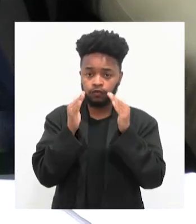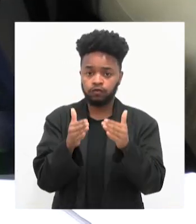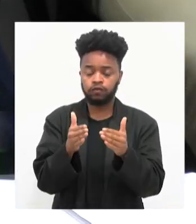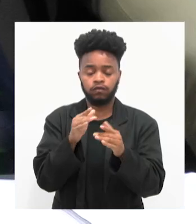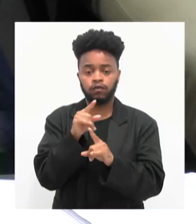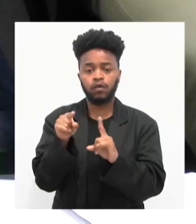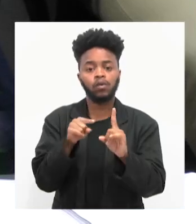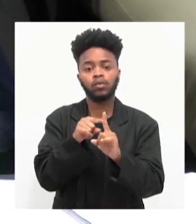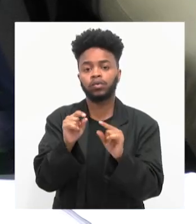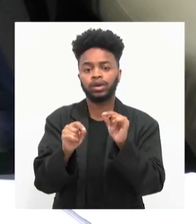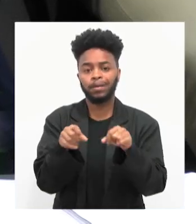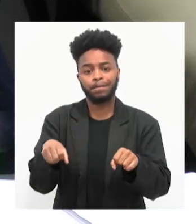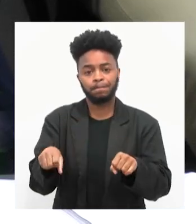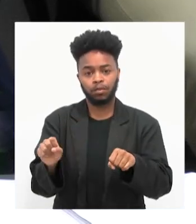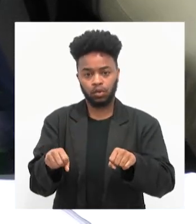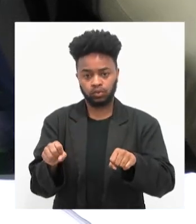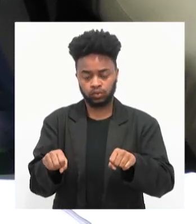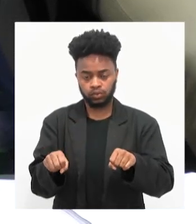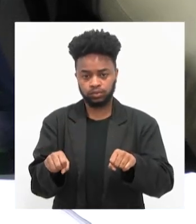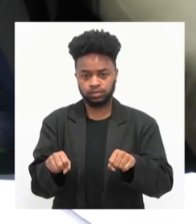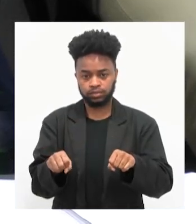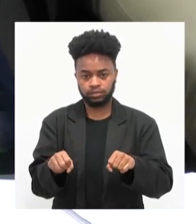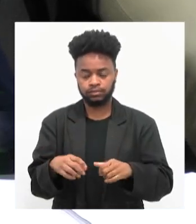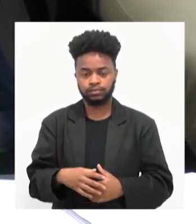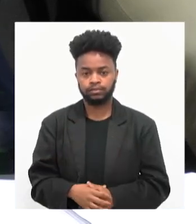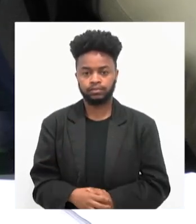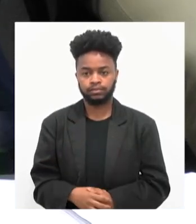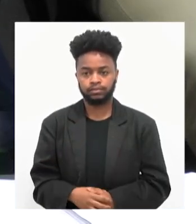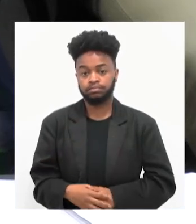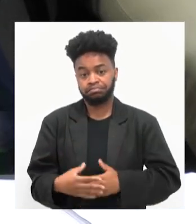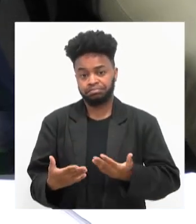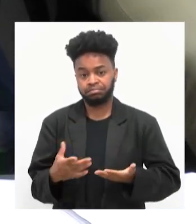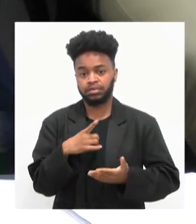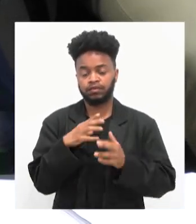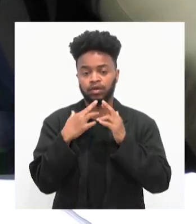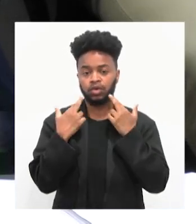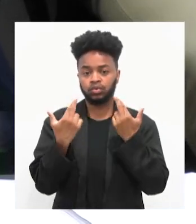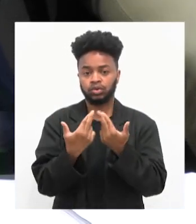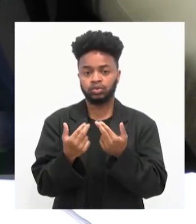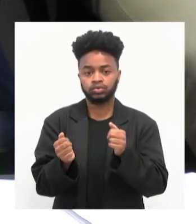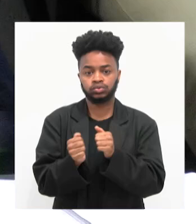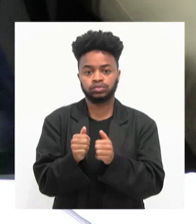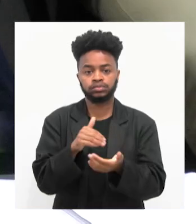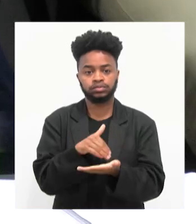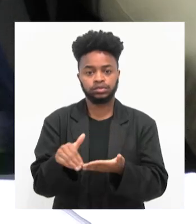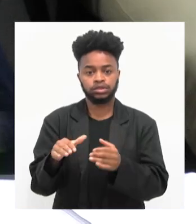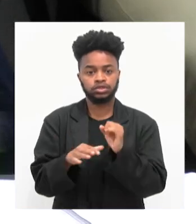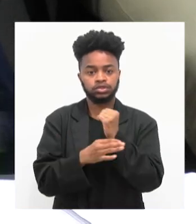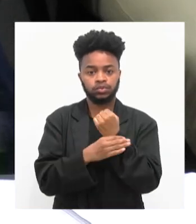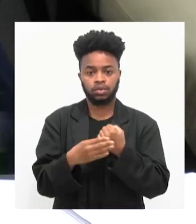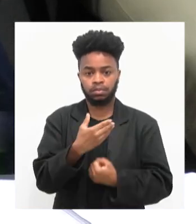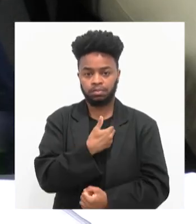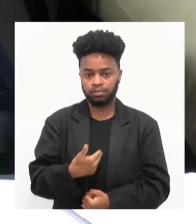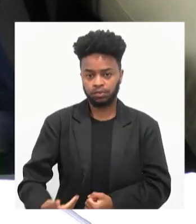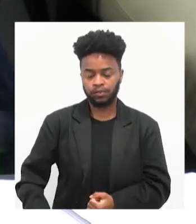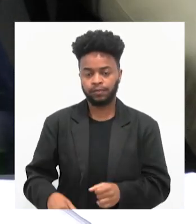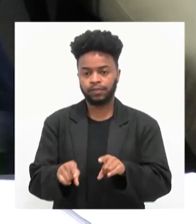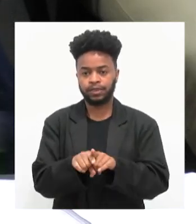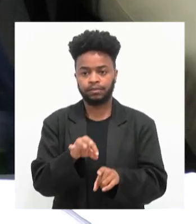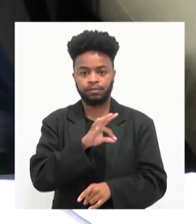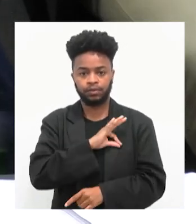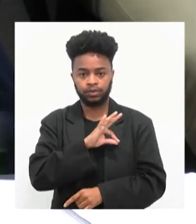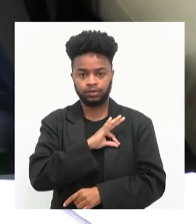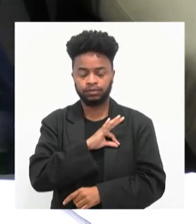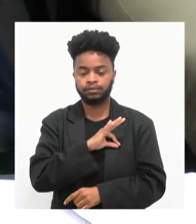foi em motocicleta, né? Houve uma reunião com a Secretaria de Segurança Pública, com a Polícia Militar e o